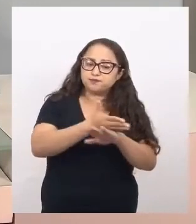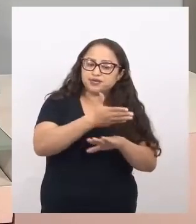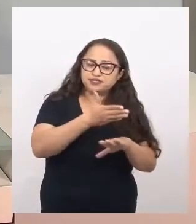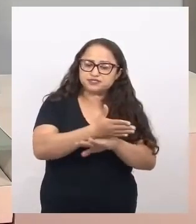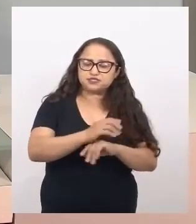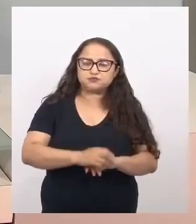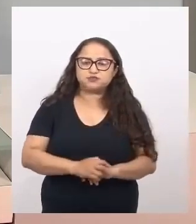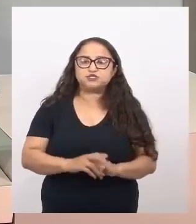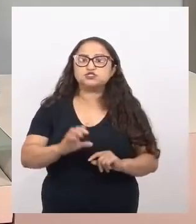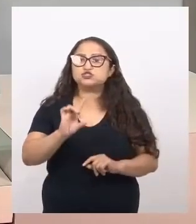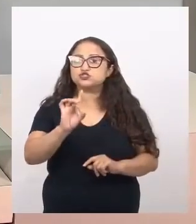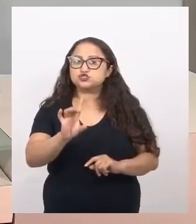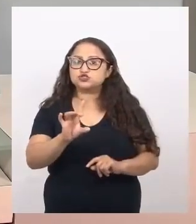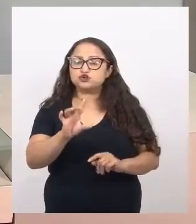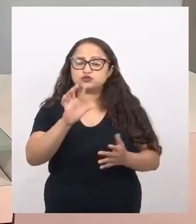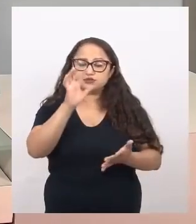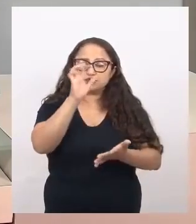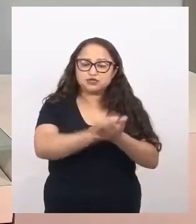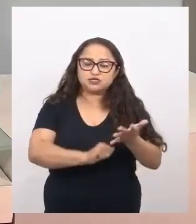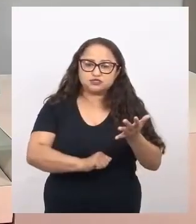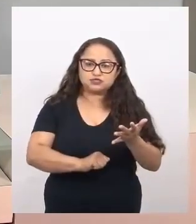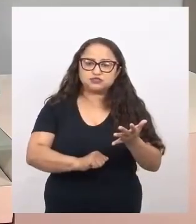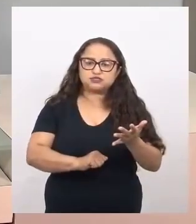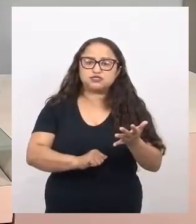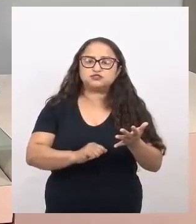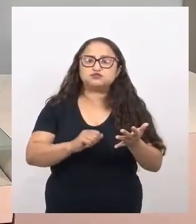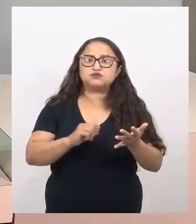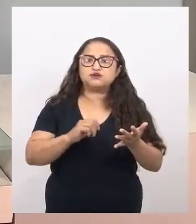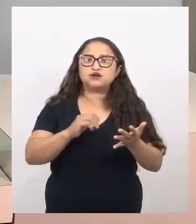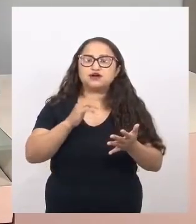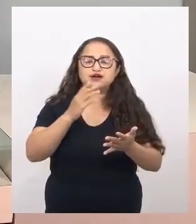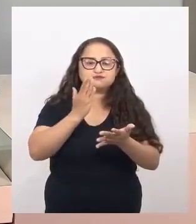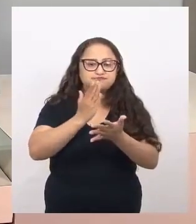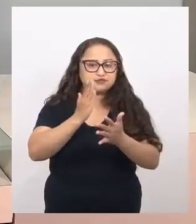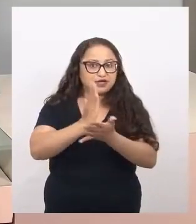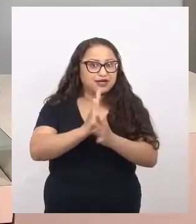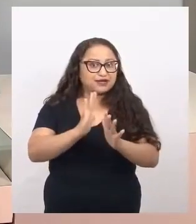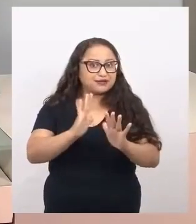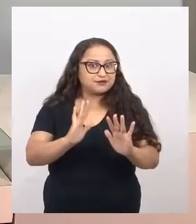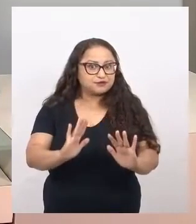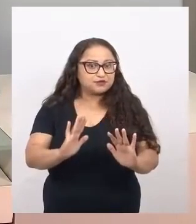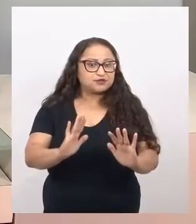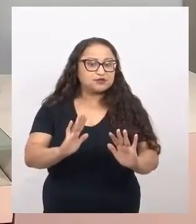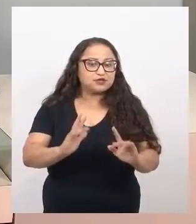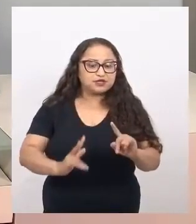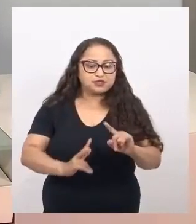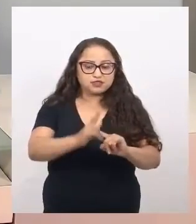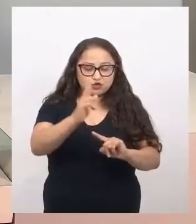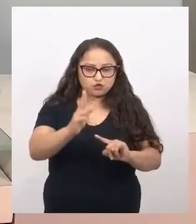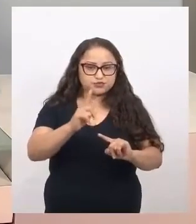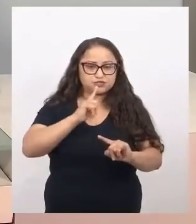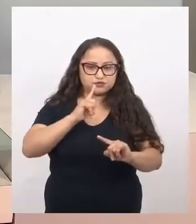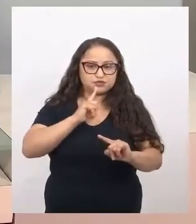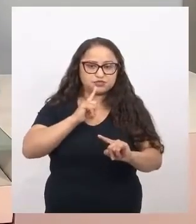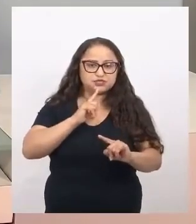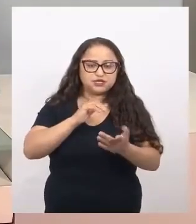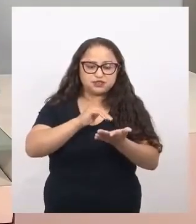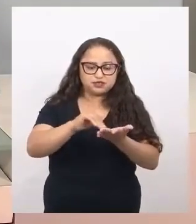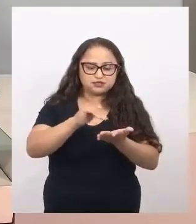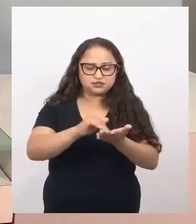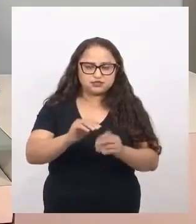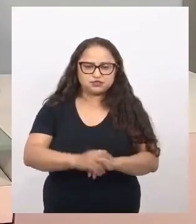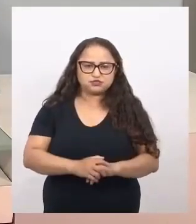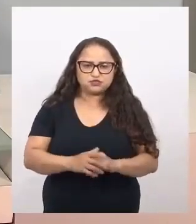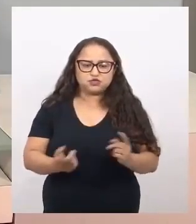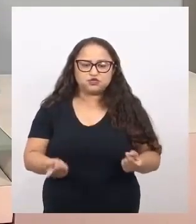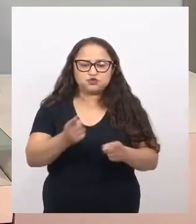o cadastro seja cadastrado essa cessação dele na sede, tá? E o contrário também vale. Então, por exemplo, um professor Sim. que